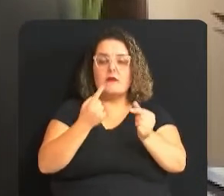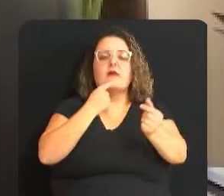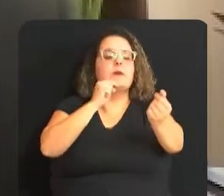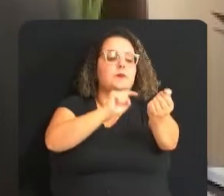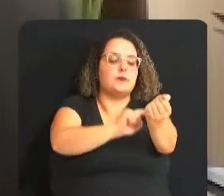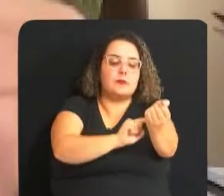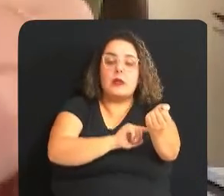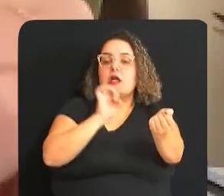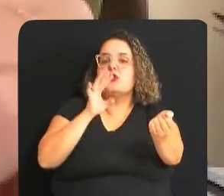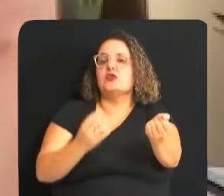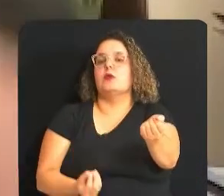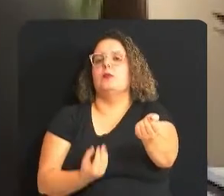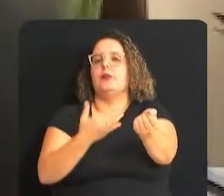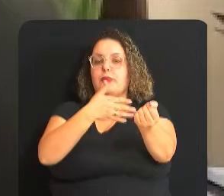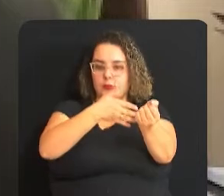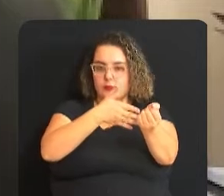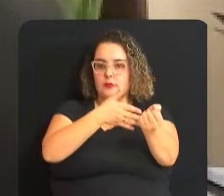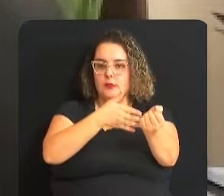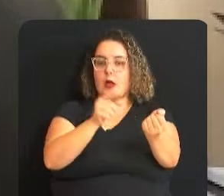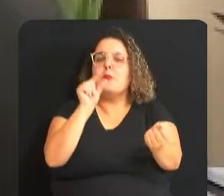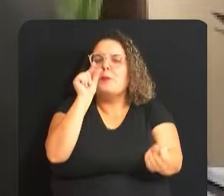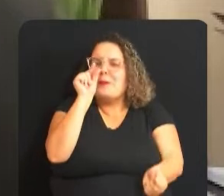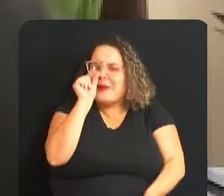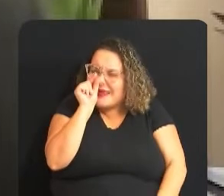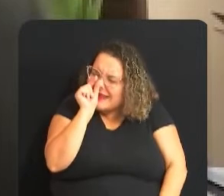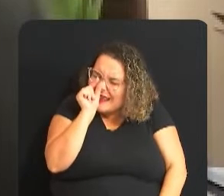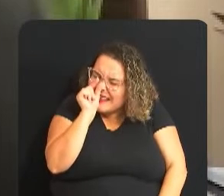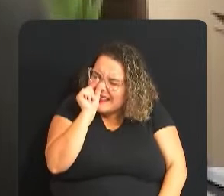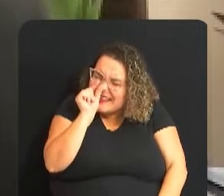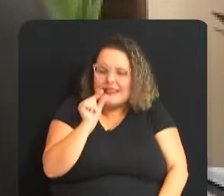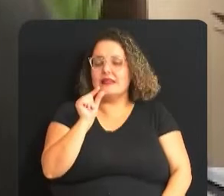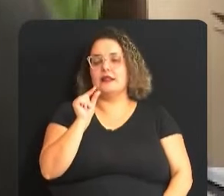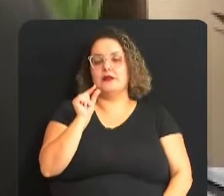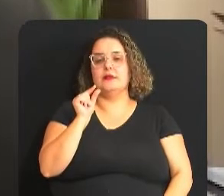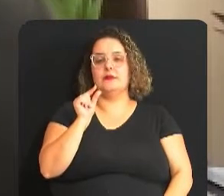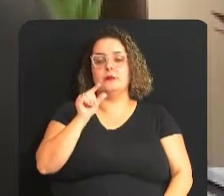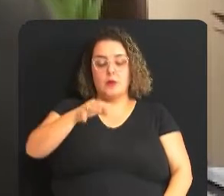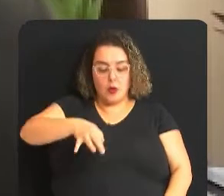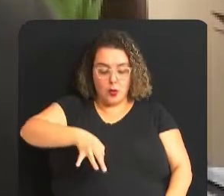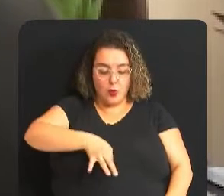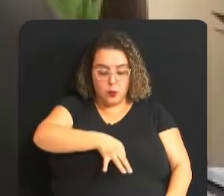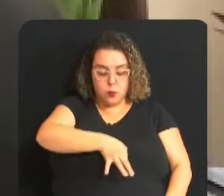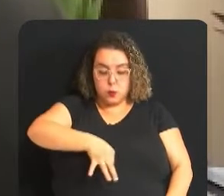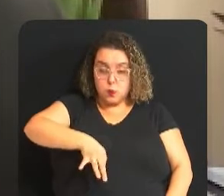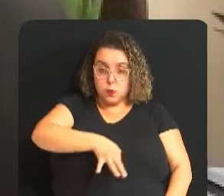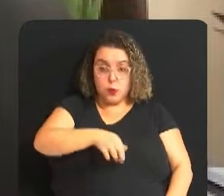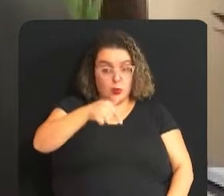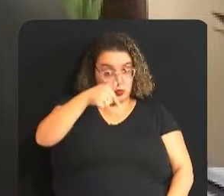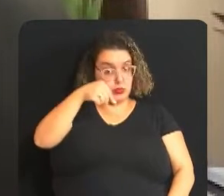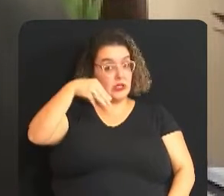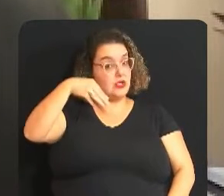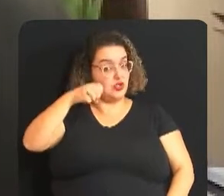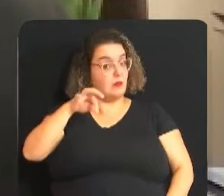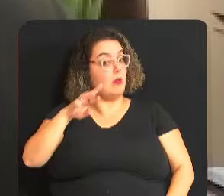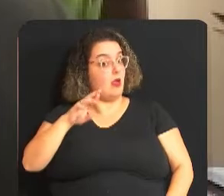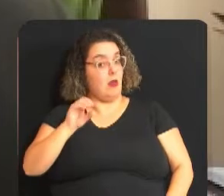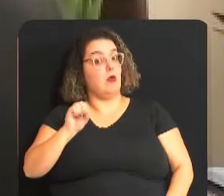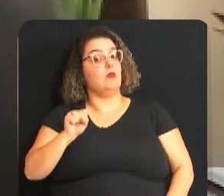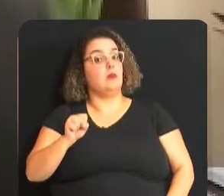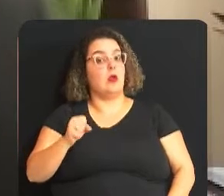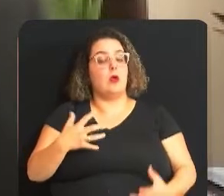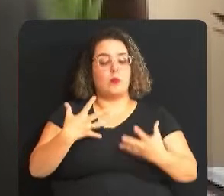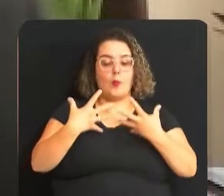entra aquela partícula pequena. A função do intestino, naqueles 7 metros, é absorver os